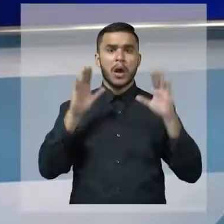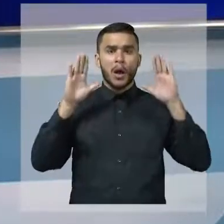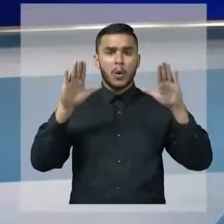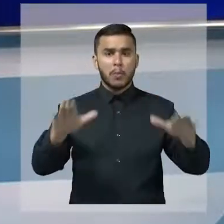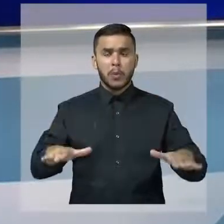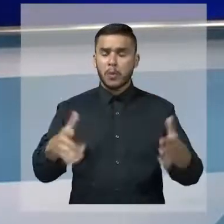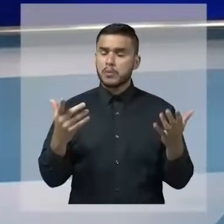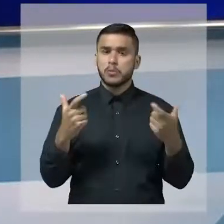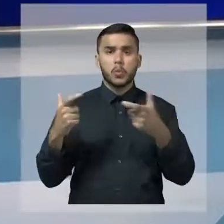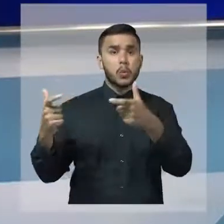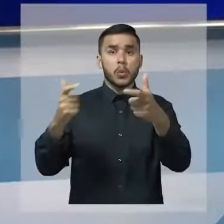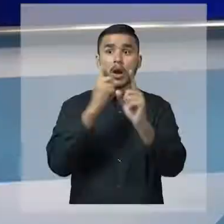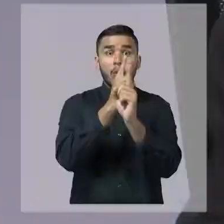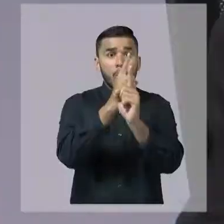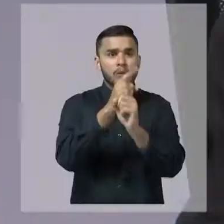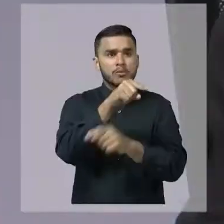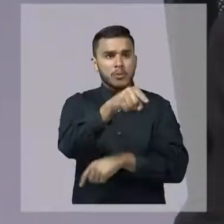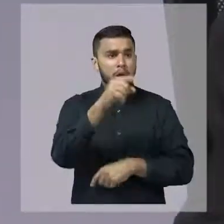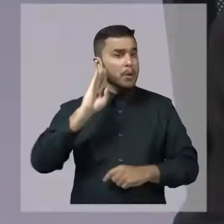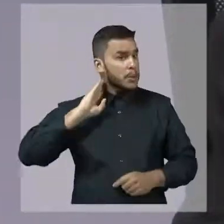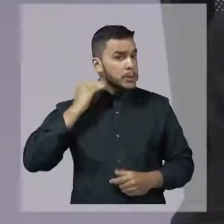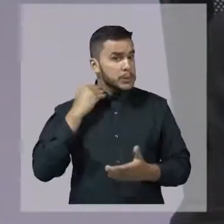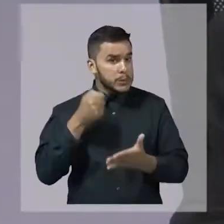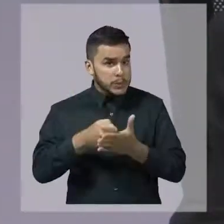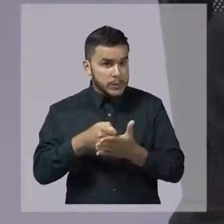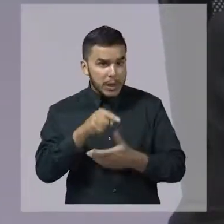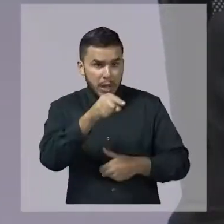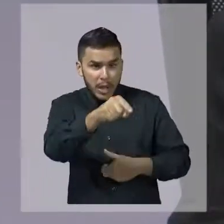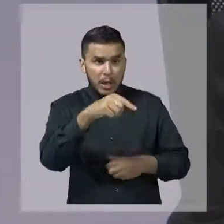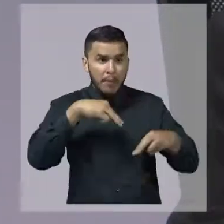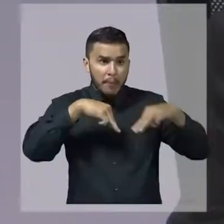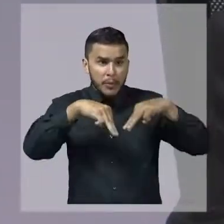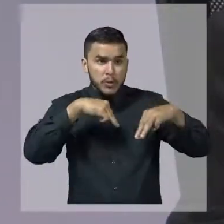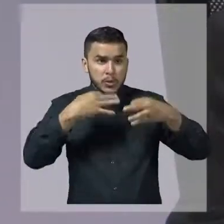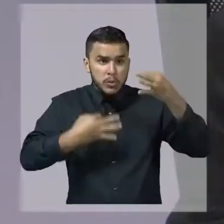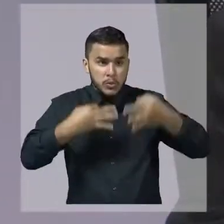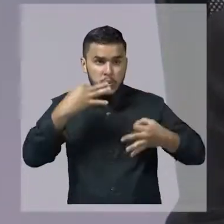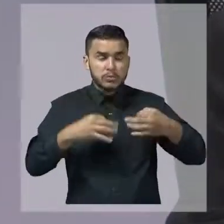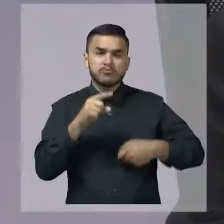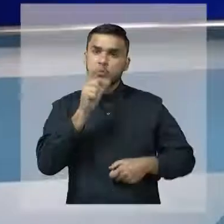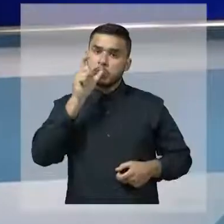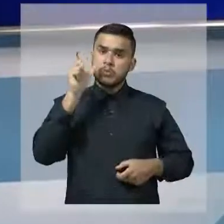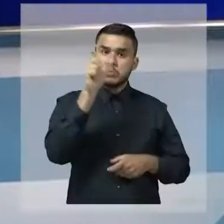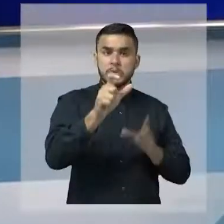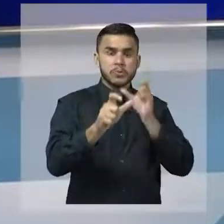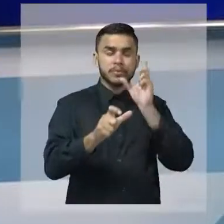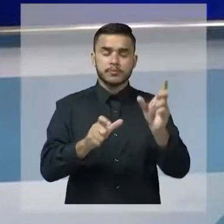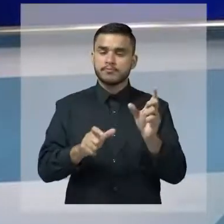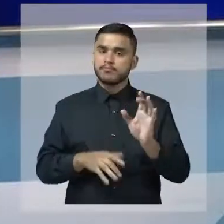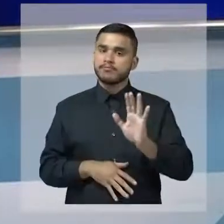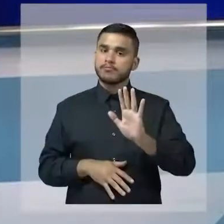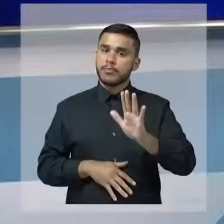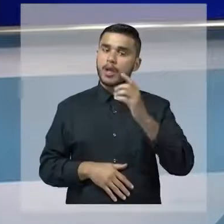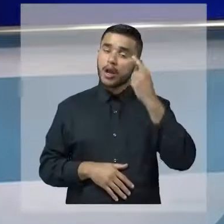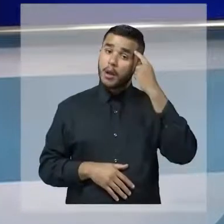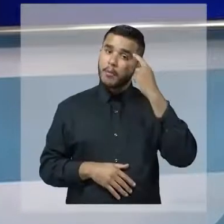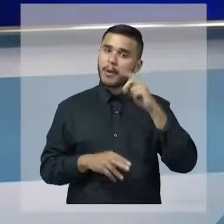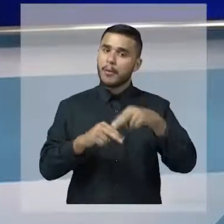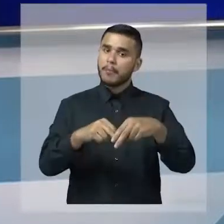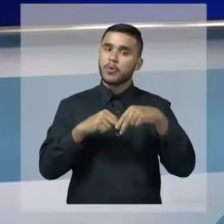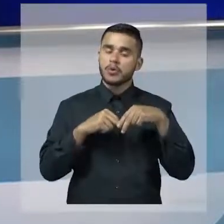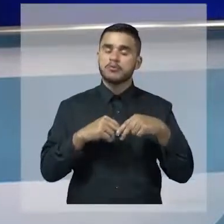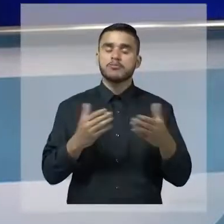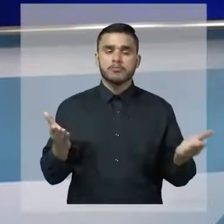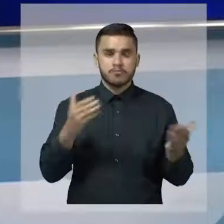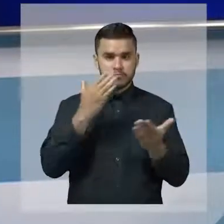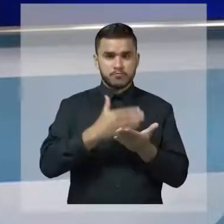quer que se encontrem nesse instante. E para coibir essas ações, o presidente da Suprema Corte resolveu, portanto,